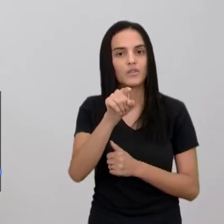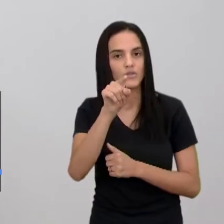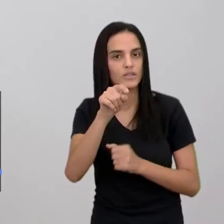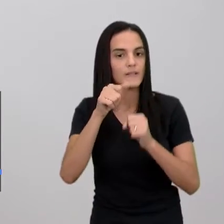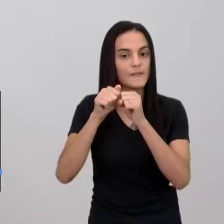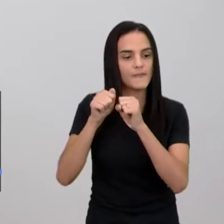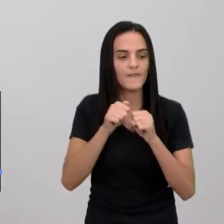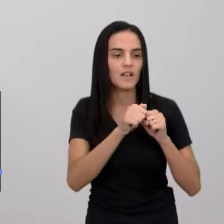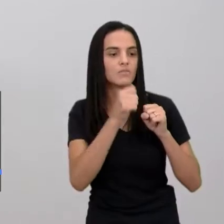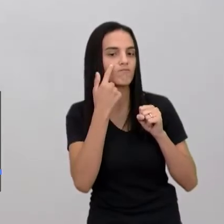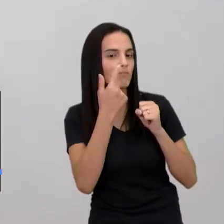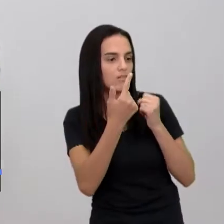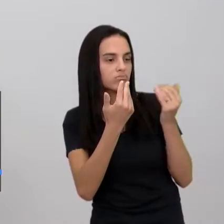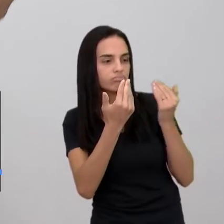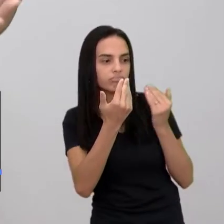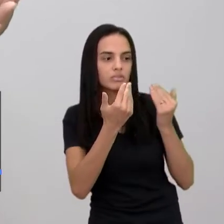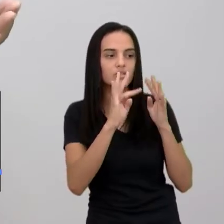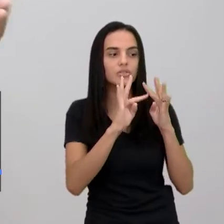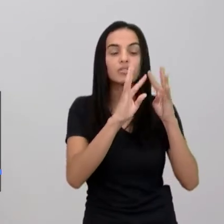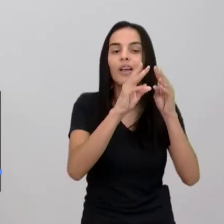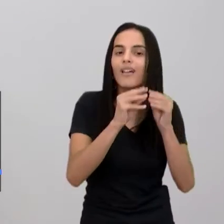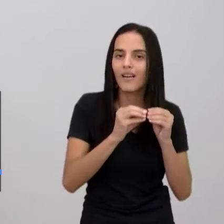uma classificação geral,